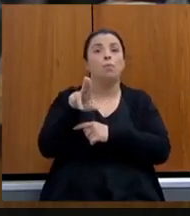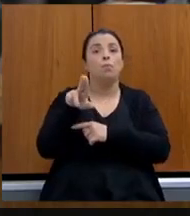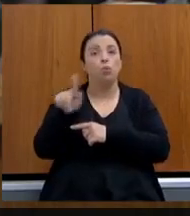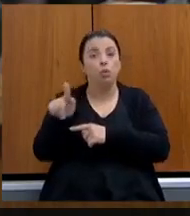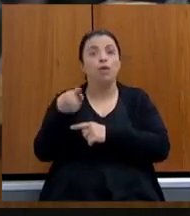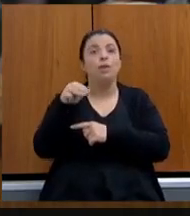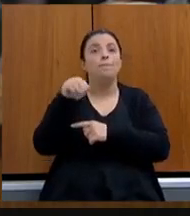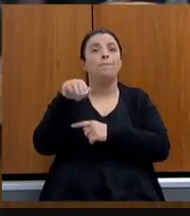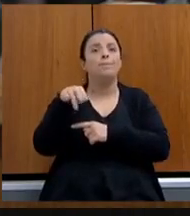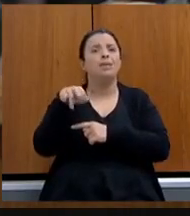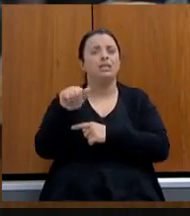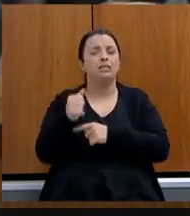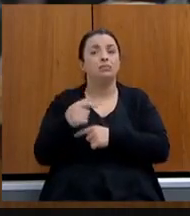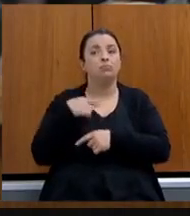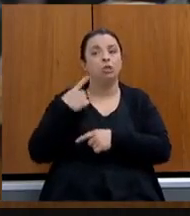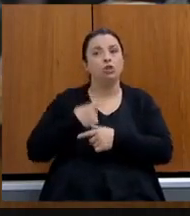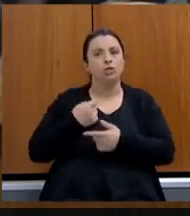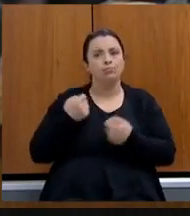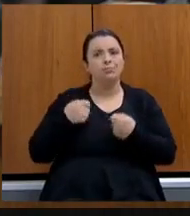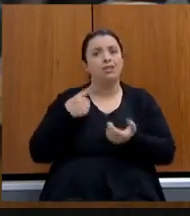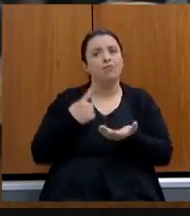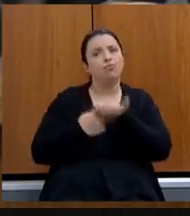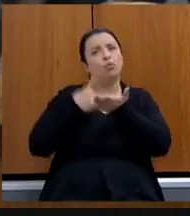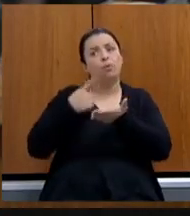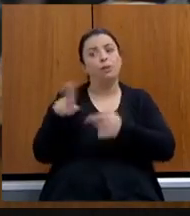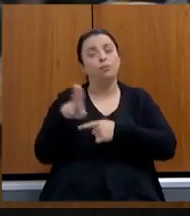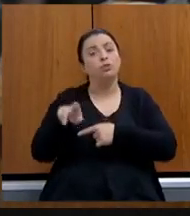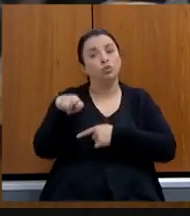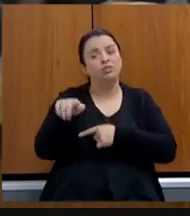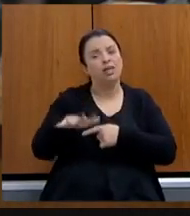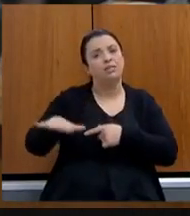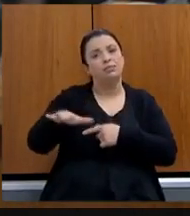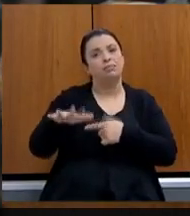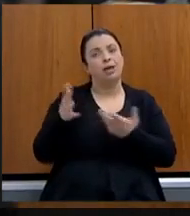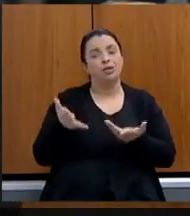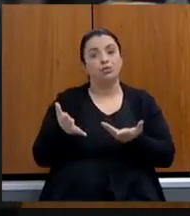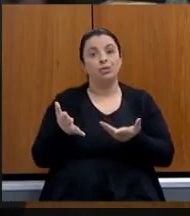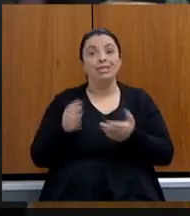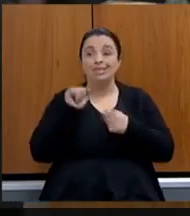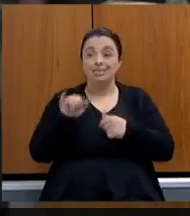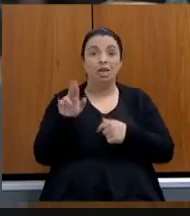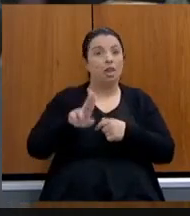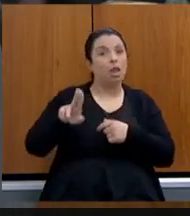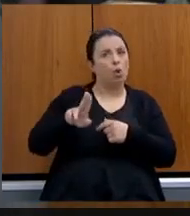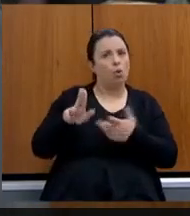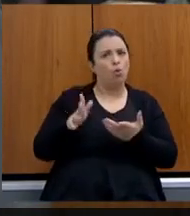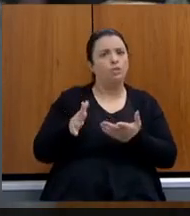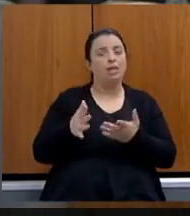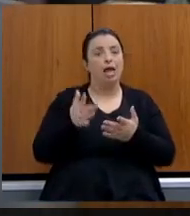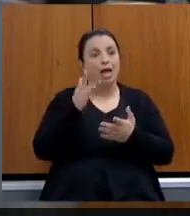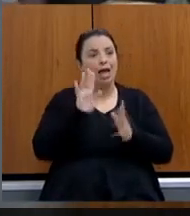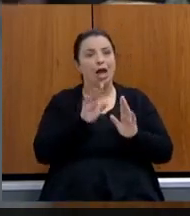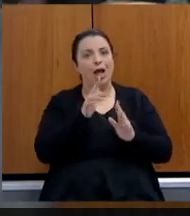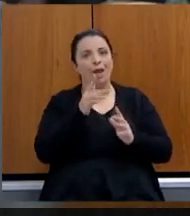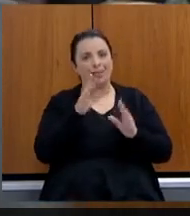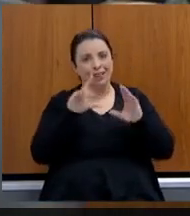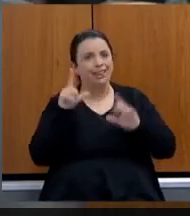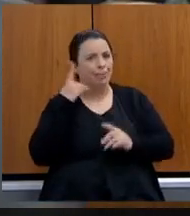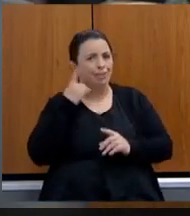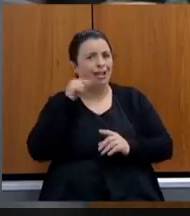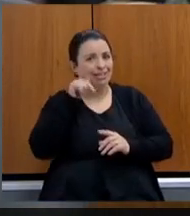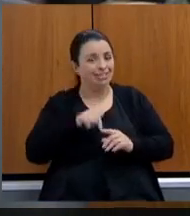tinhamos aí obrigação eu certamente seria questionada procurar a sua casa tô vendo aqui o deputado Cleitinho que sempre